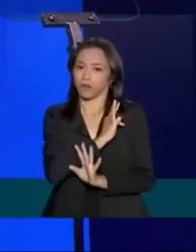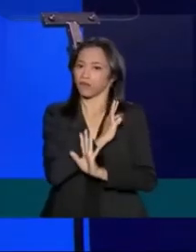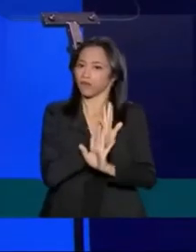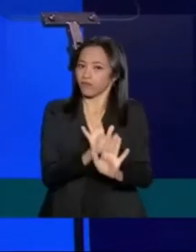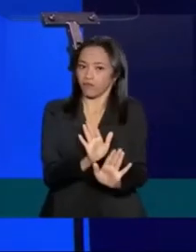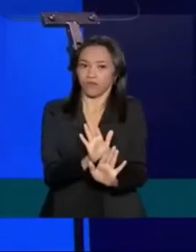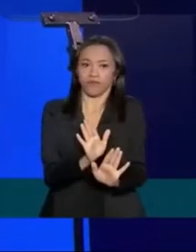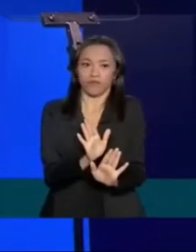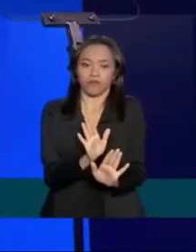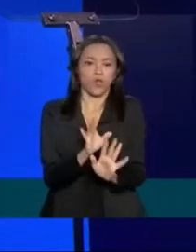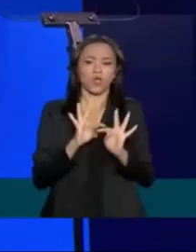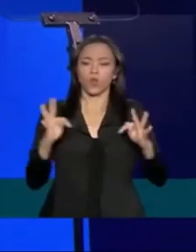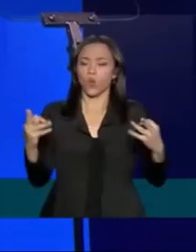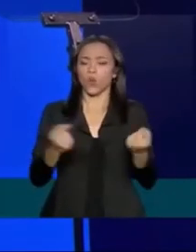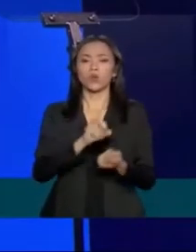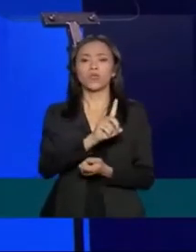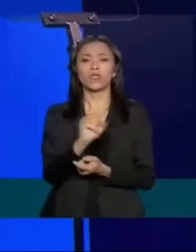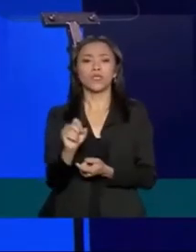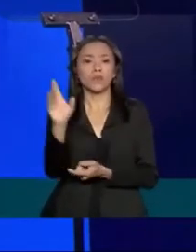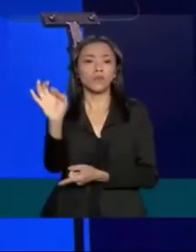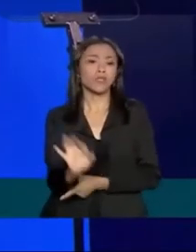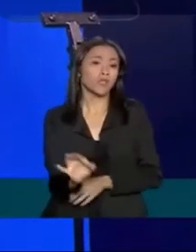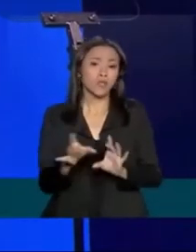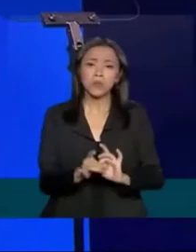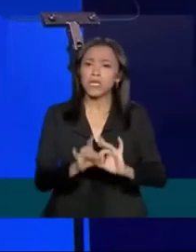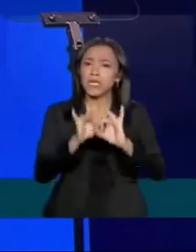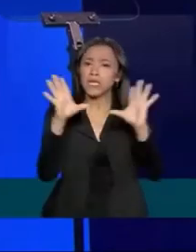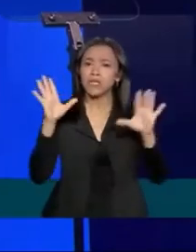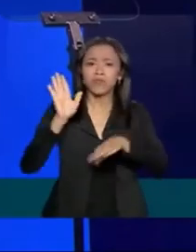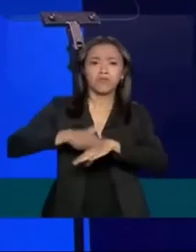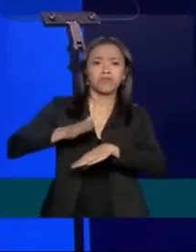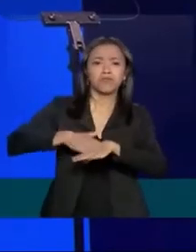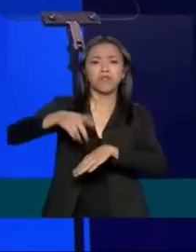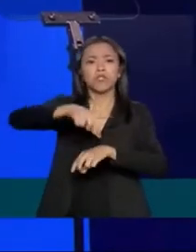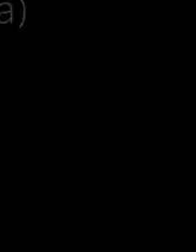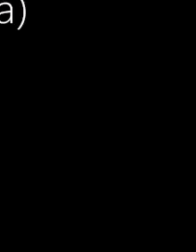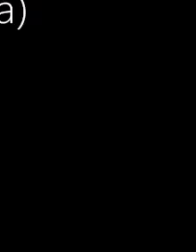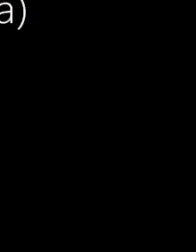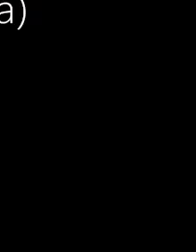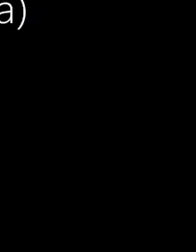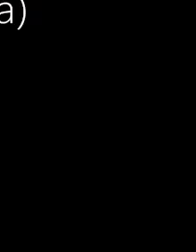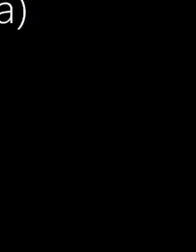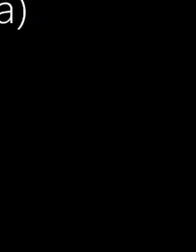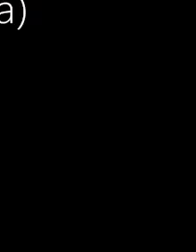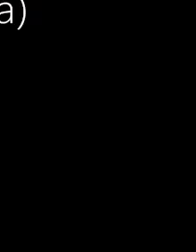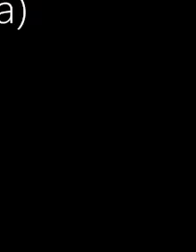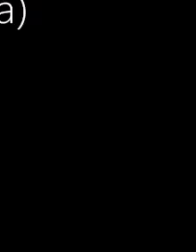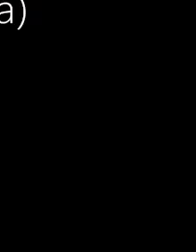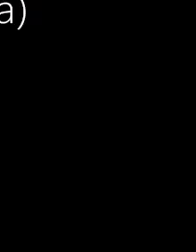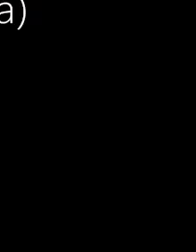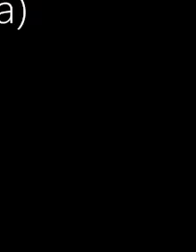Todos têm 100% de liberdade para escolher os seus subordinados.